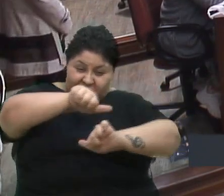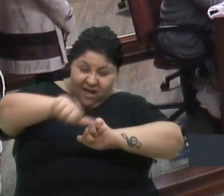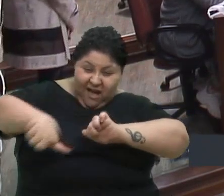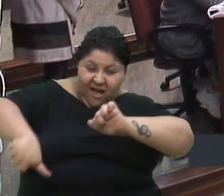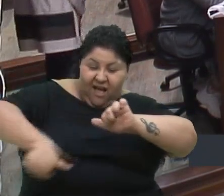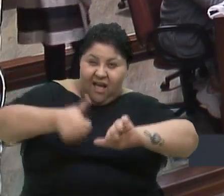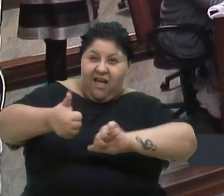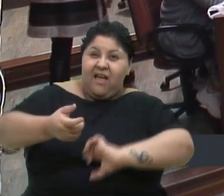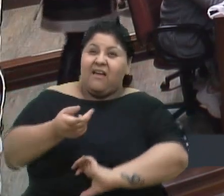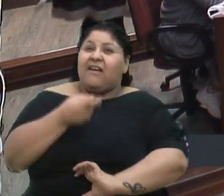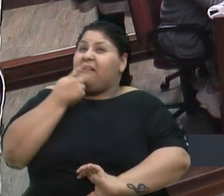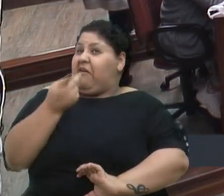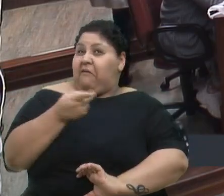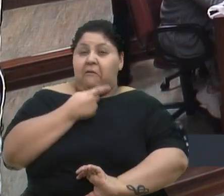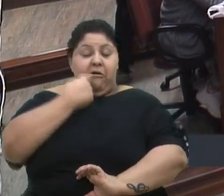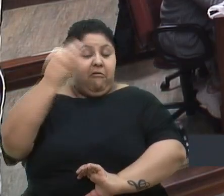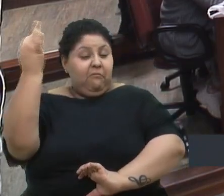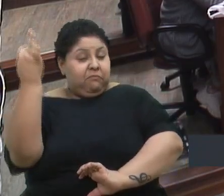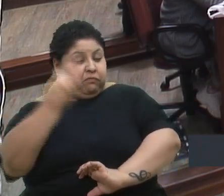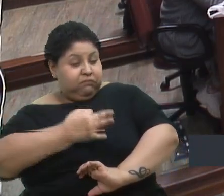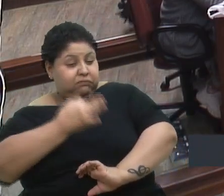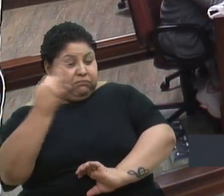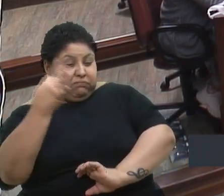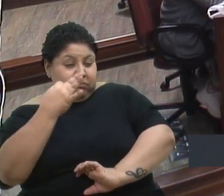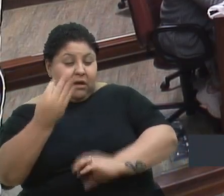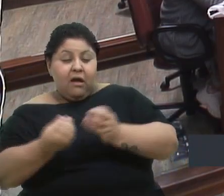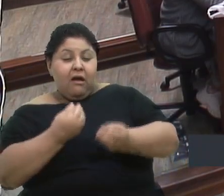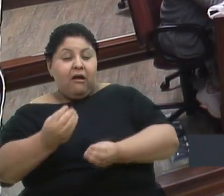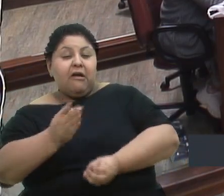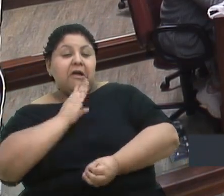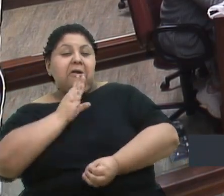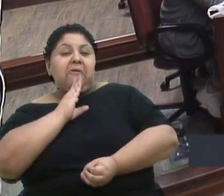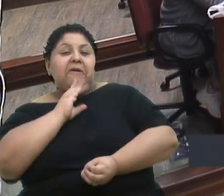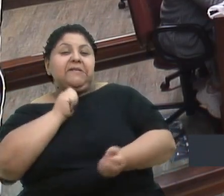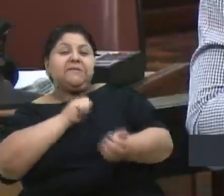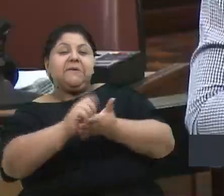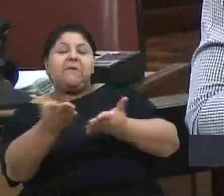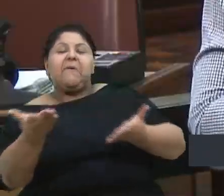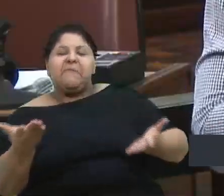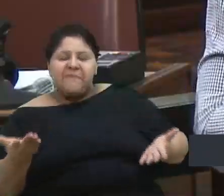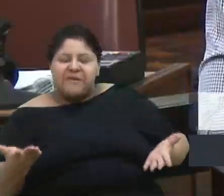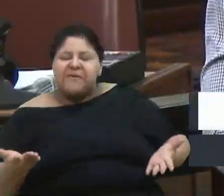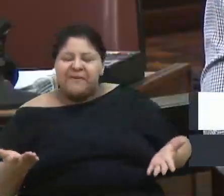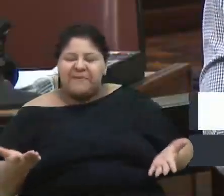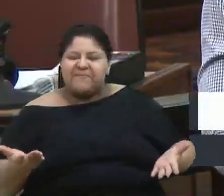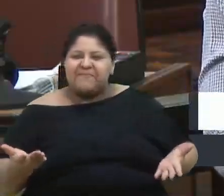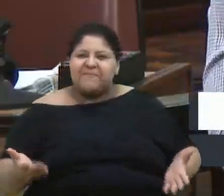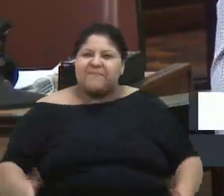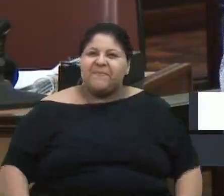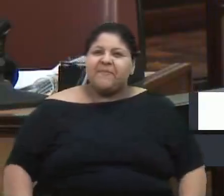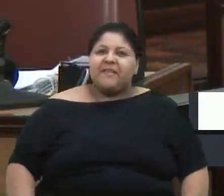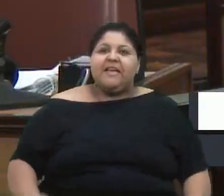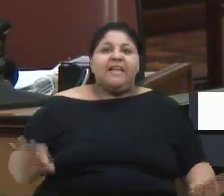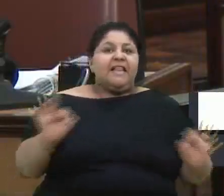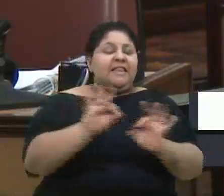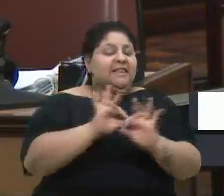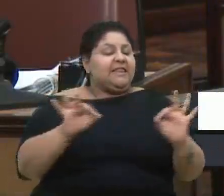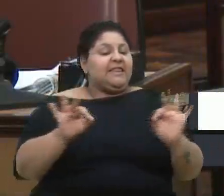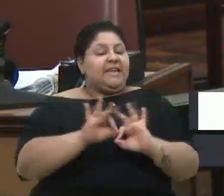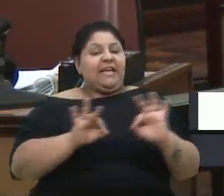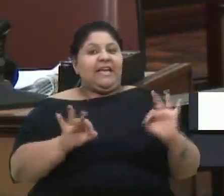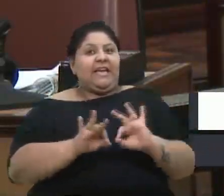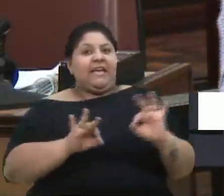o discurso é fantástico. Quem não conhece, compra. Quem não conhece, compra. Ninguém está